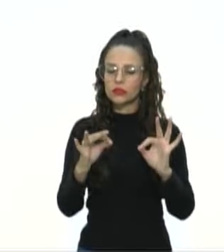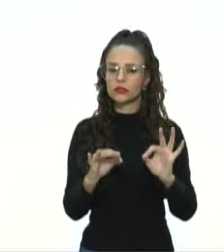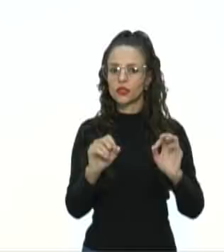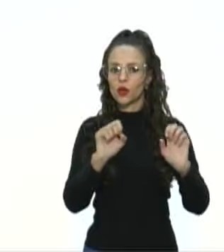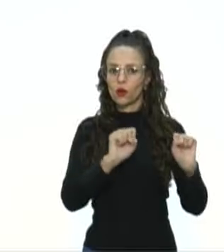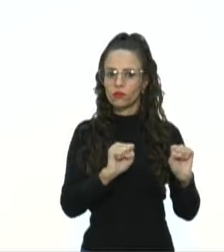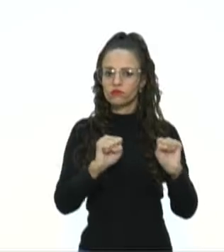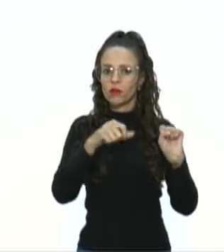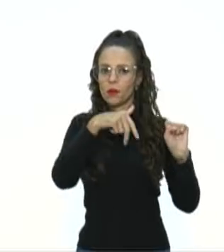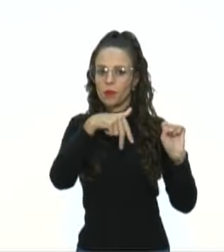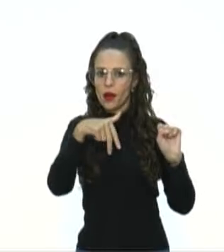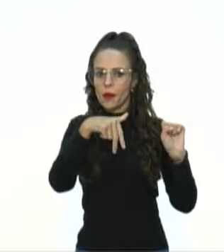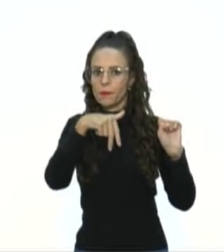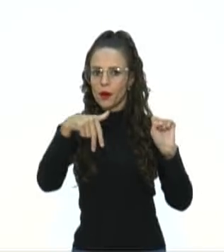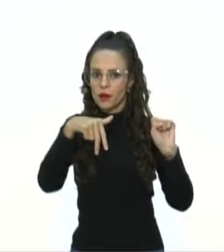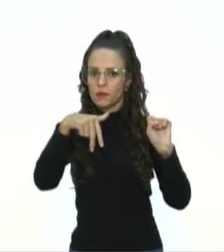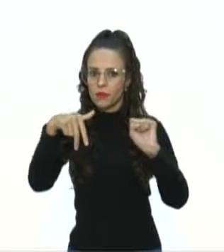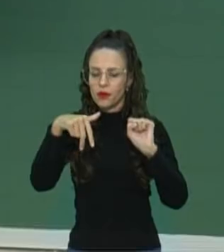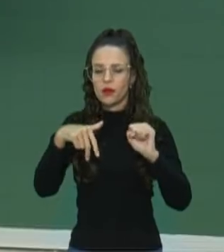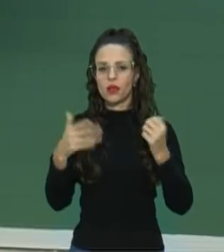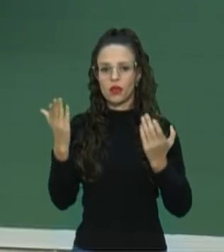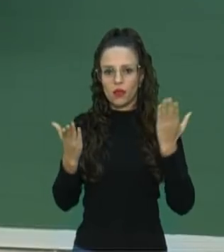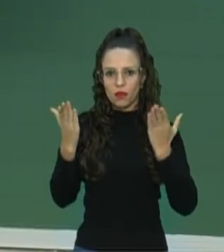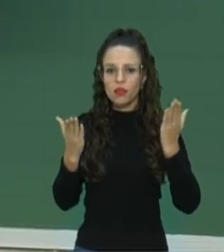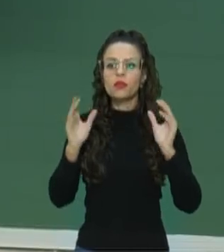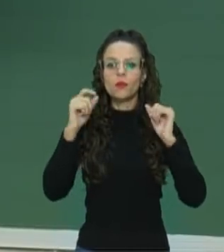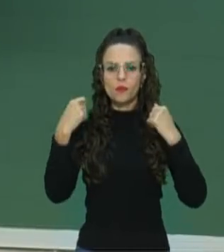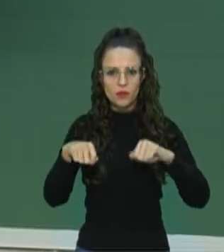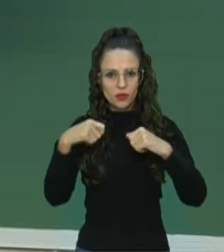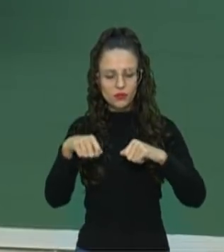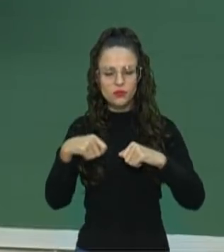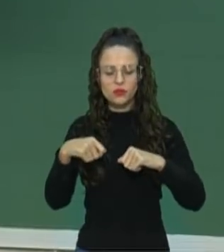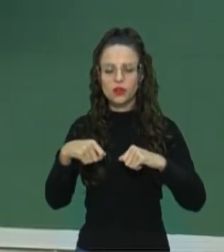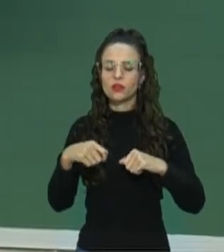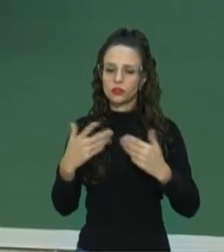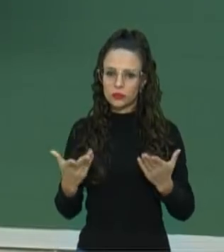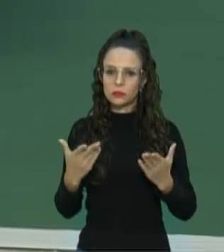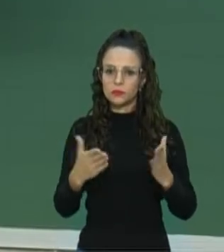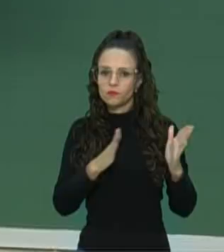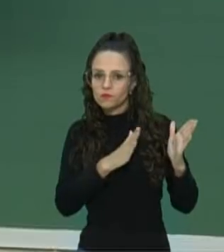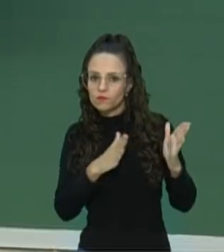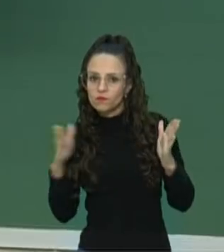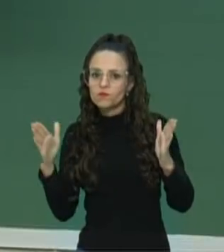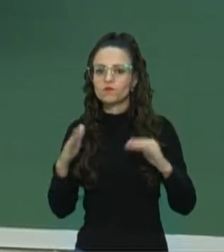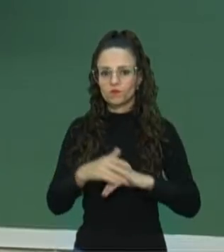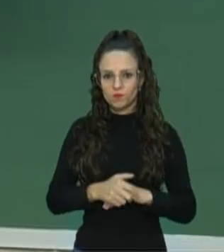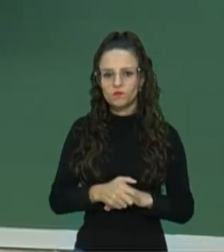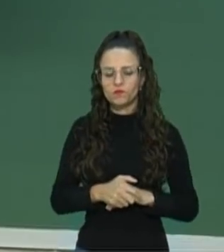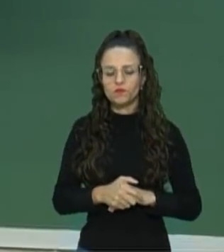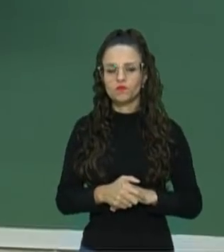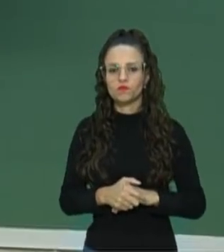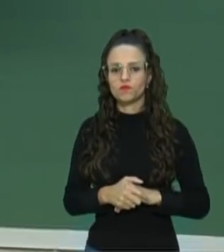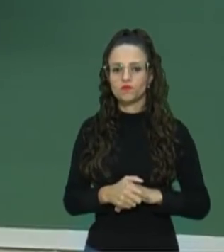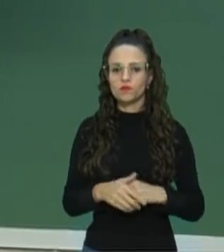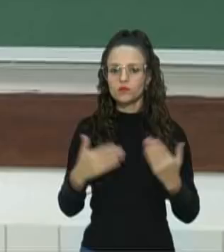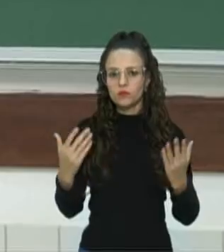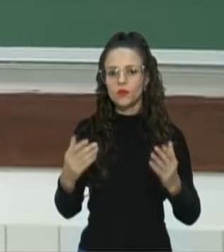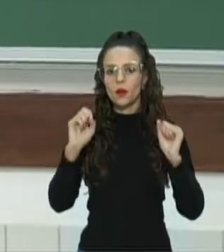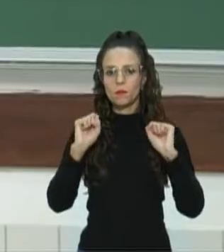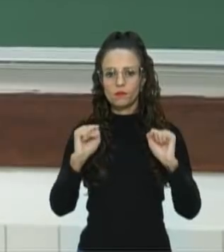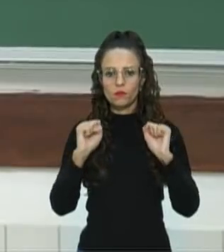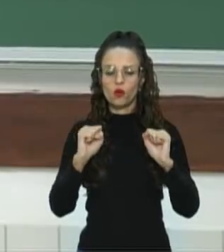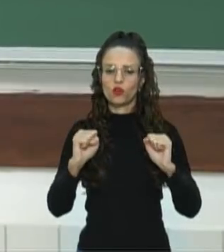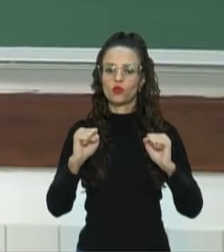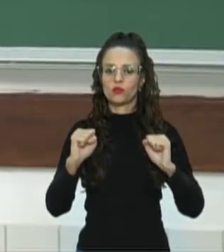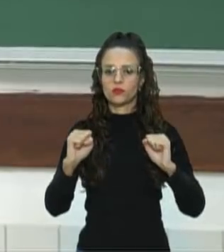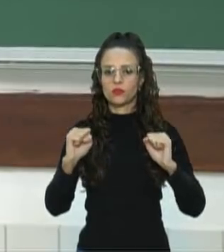e manter o equilíbrio, né? Que é a prática. Então, você manter o equilíbrio em cima da travessia que está realizando entre os pontos, né? Pode ser esses